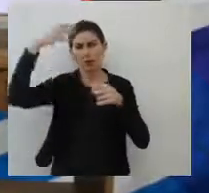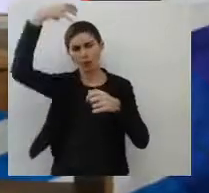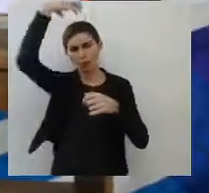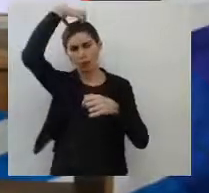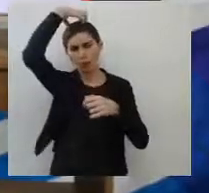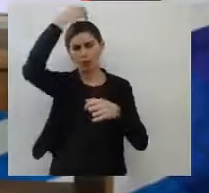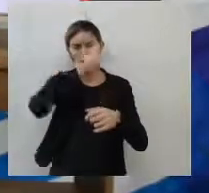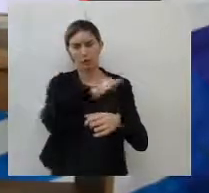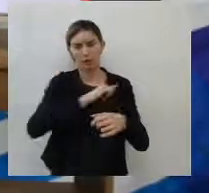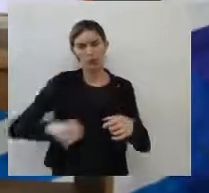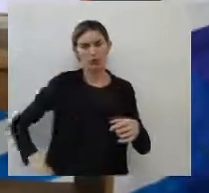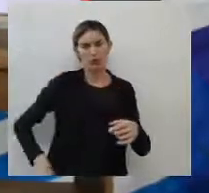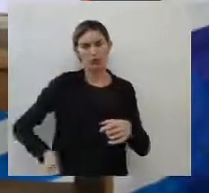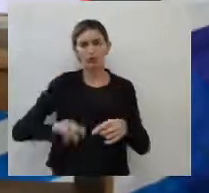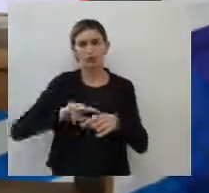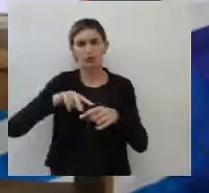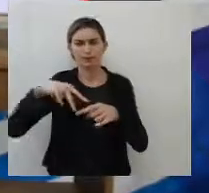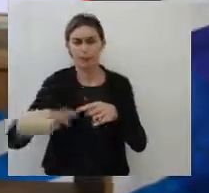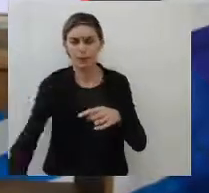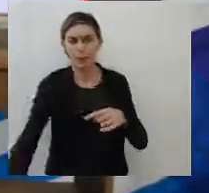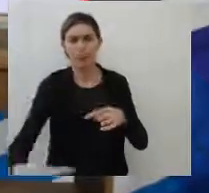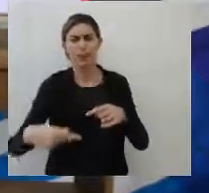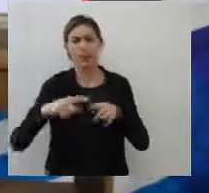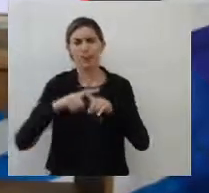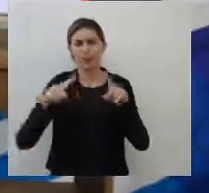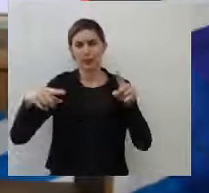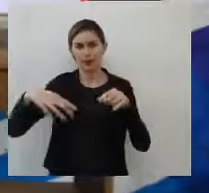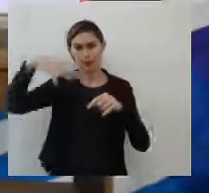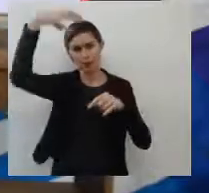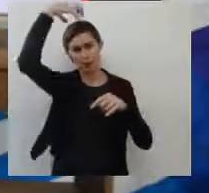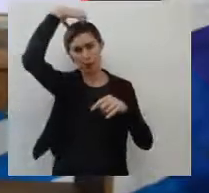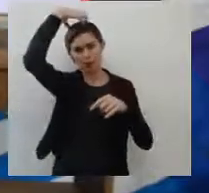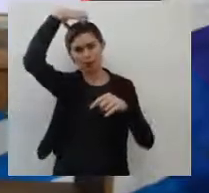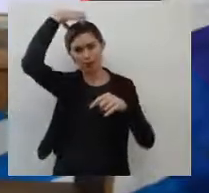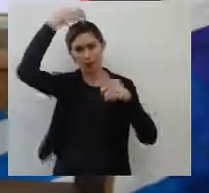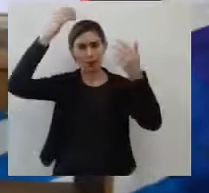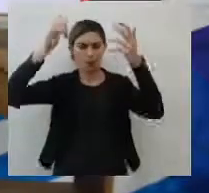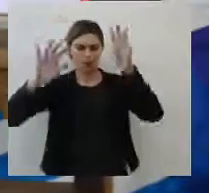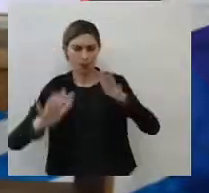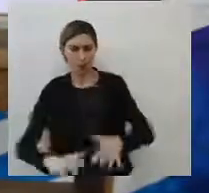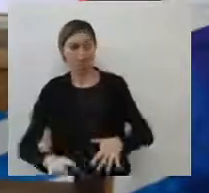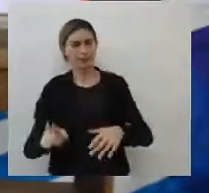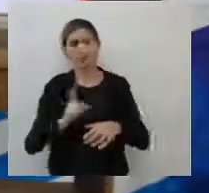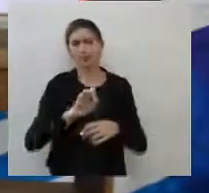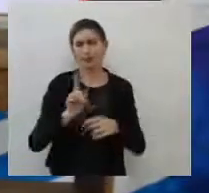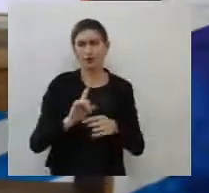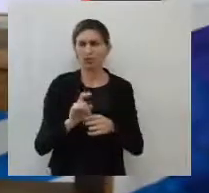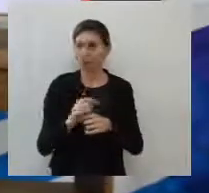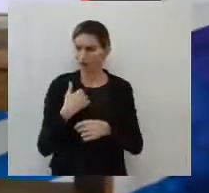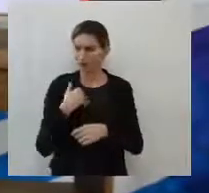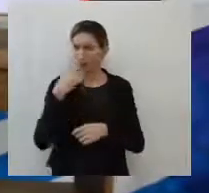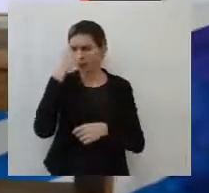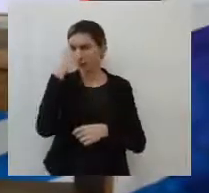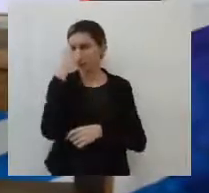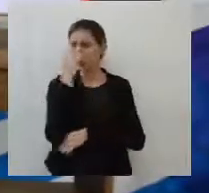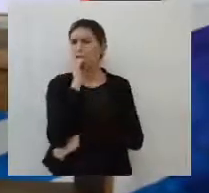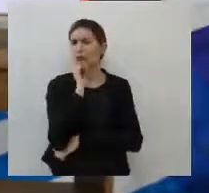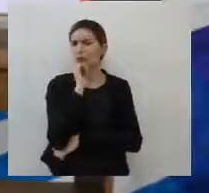o imperador tropeça, mas a monarquia não cai. Será que ele estava prevendo alguma